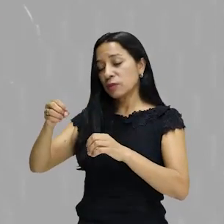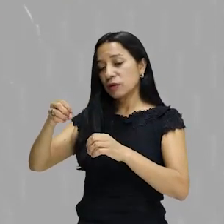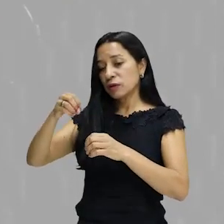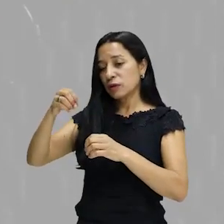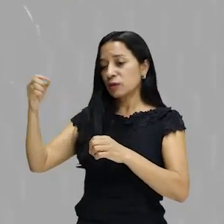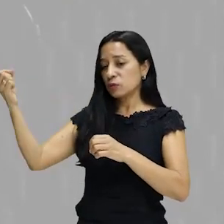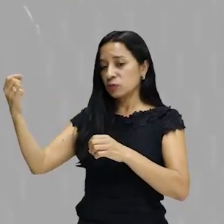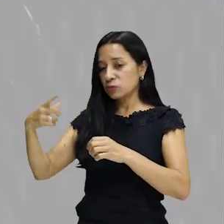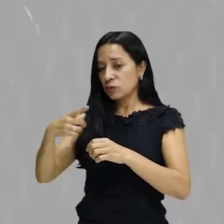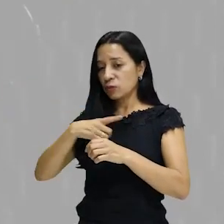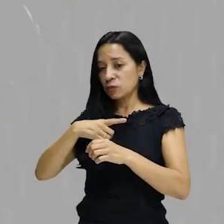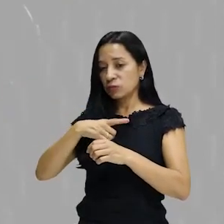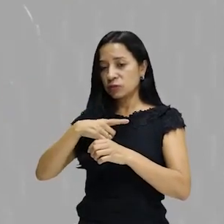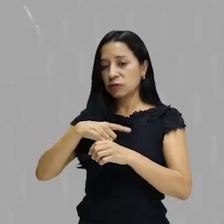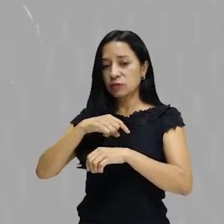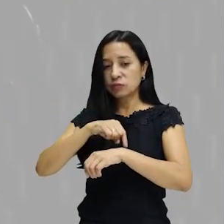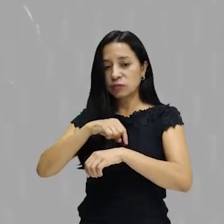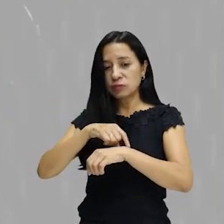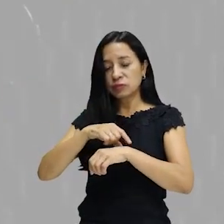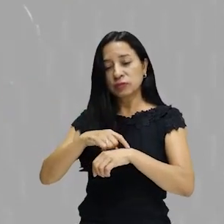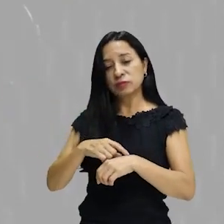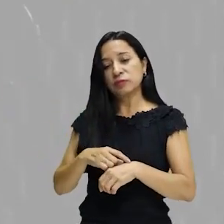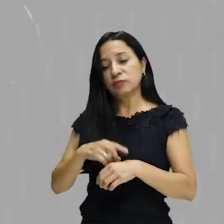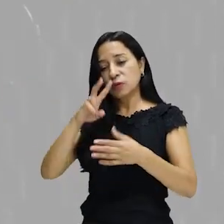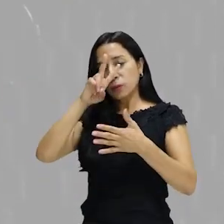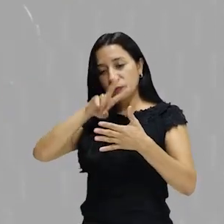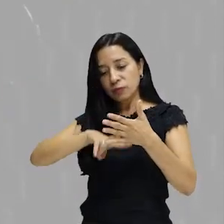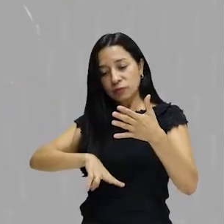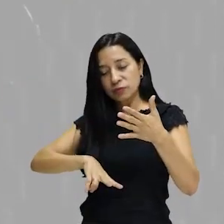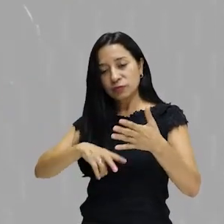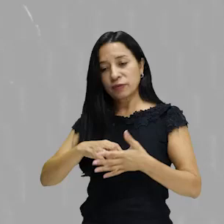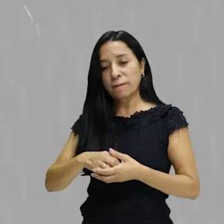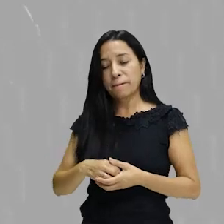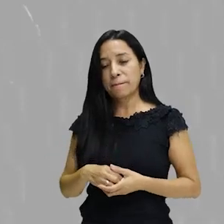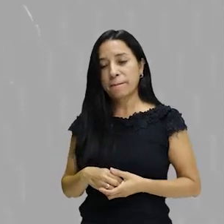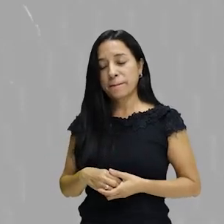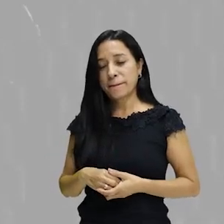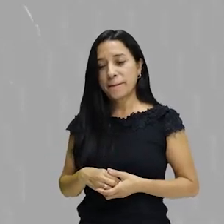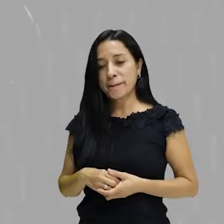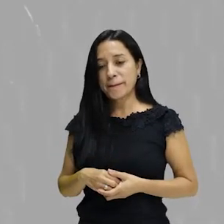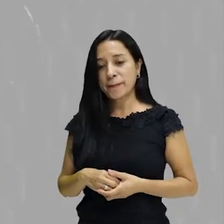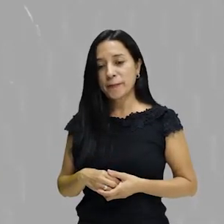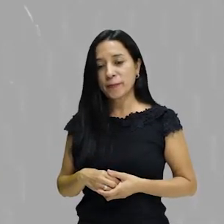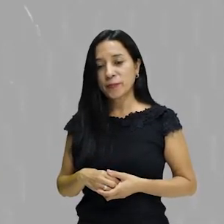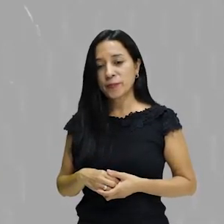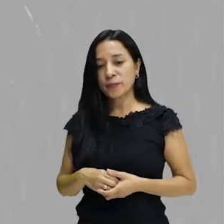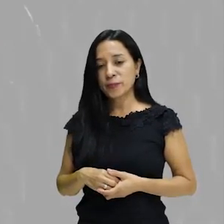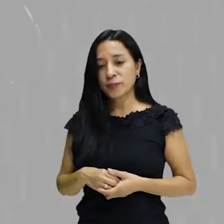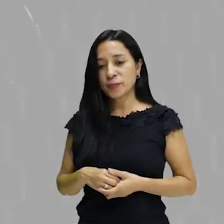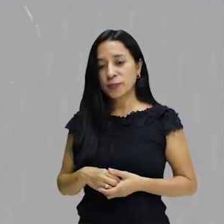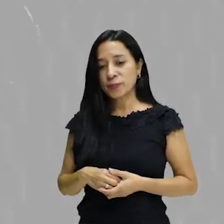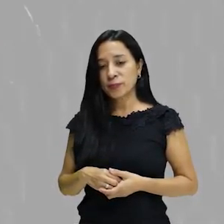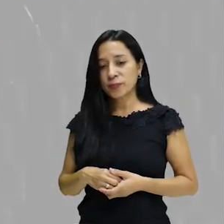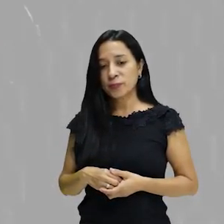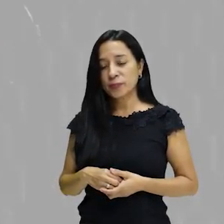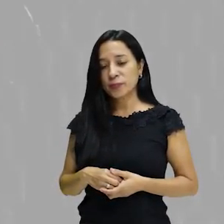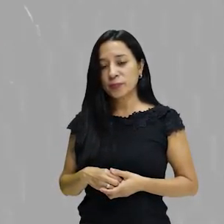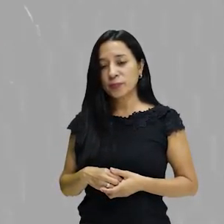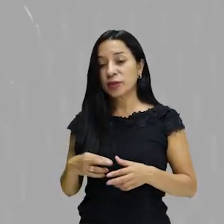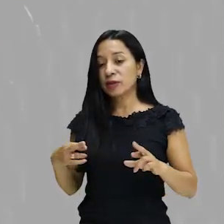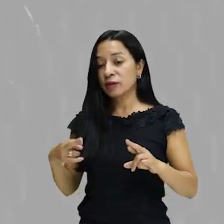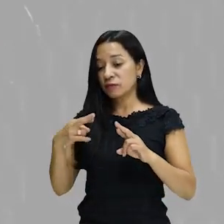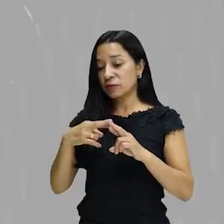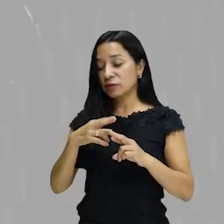utilizando o período de revolução dos planetas em anos terrestres, certo? A referência que nós temos são